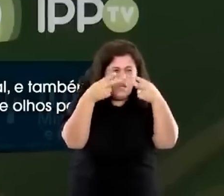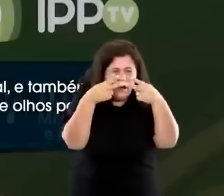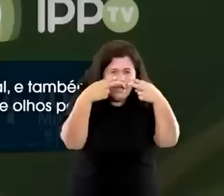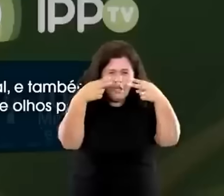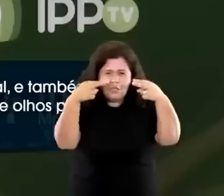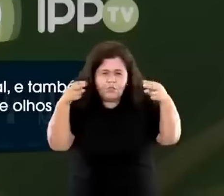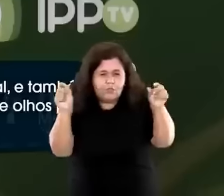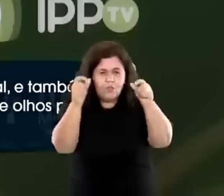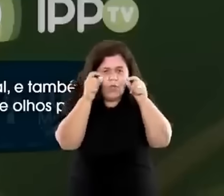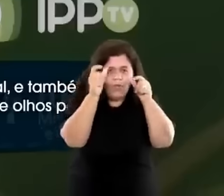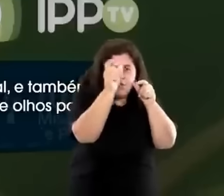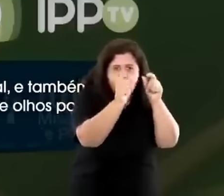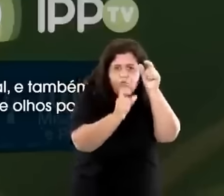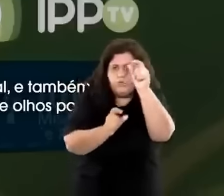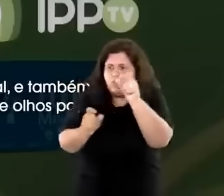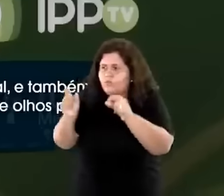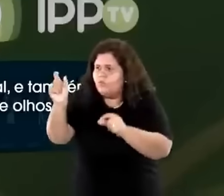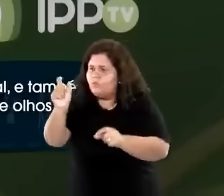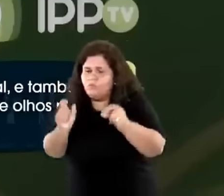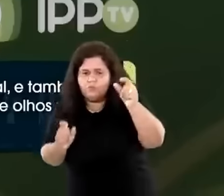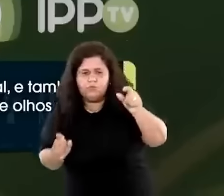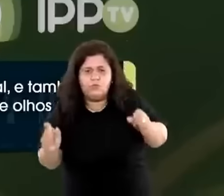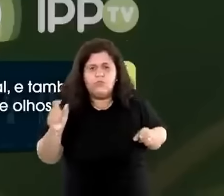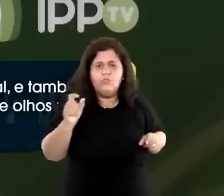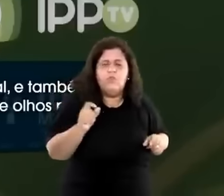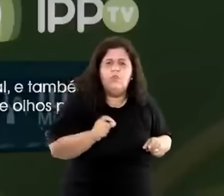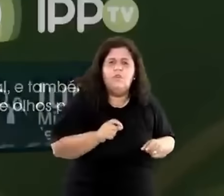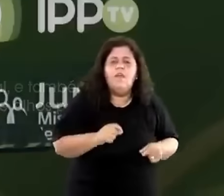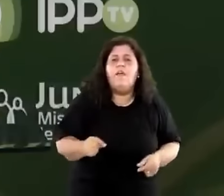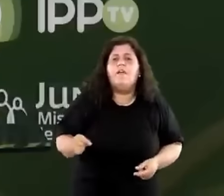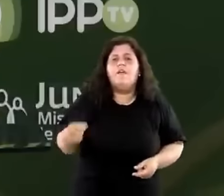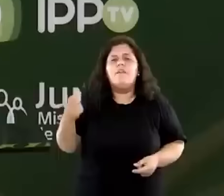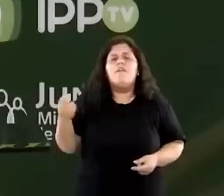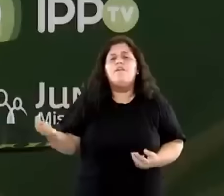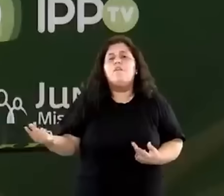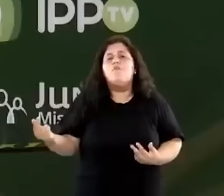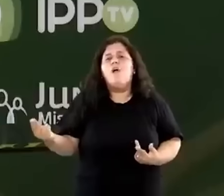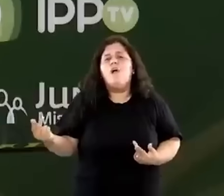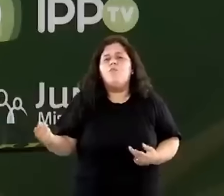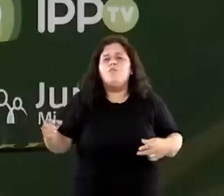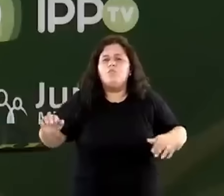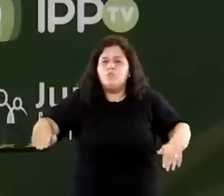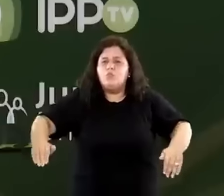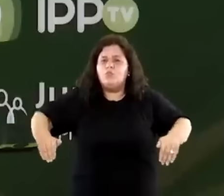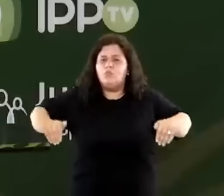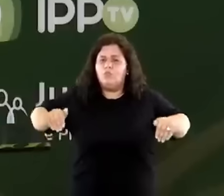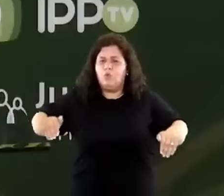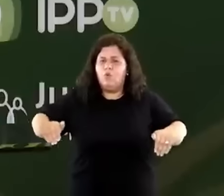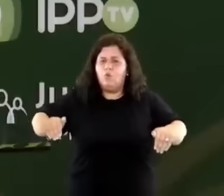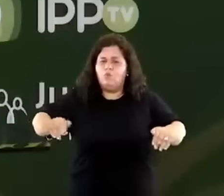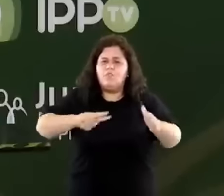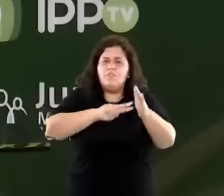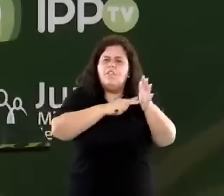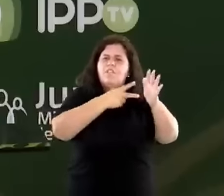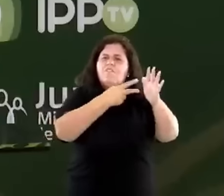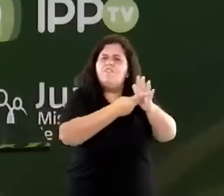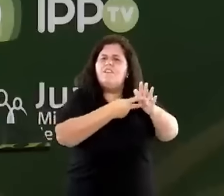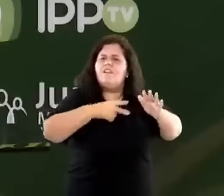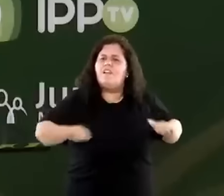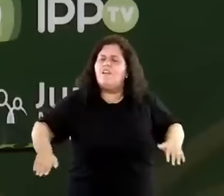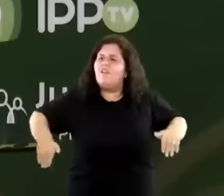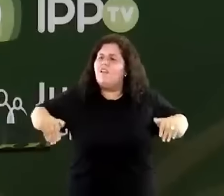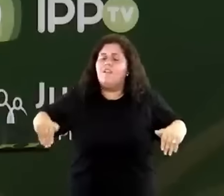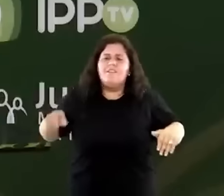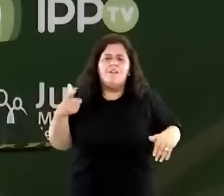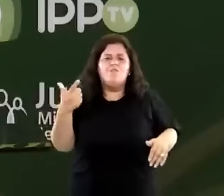era como um mar de vidro A ideia é de que diante desse Trono nesse Trono não tem